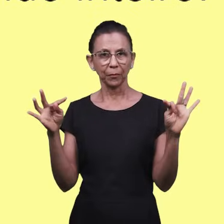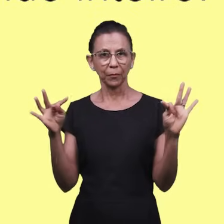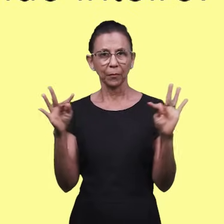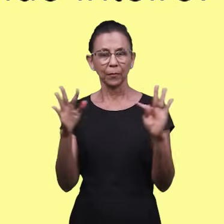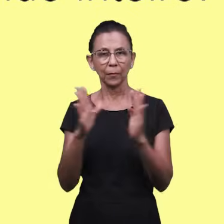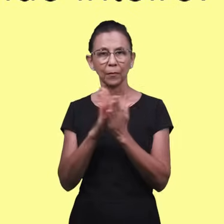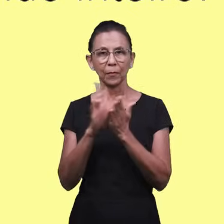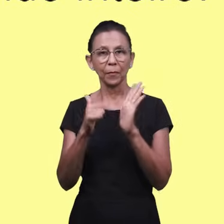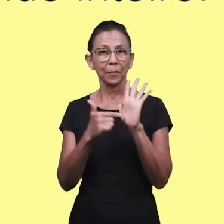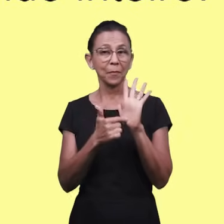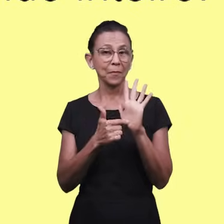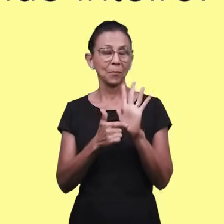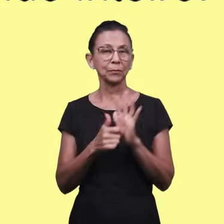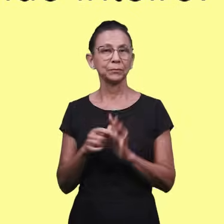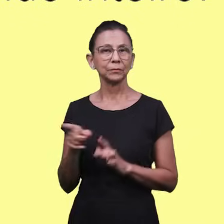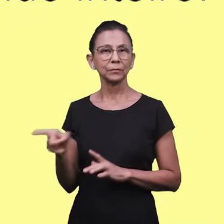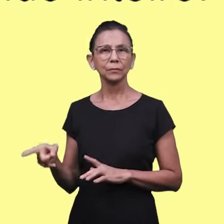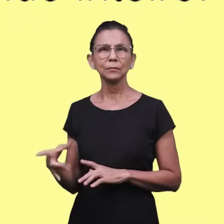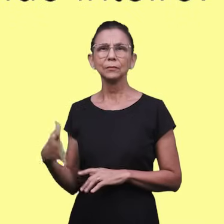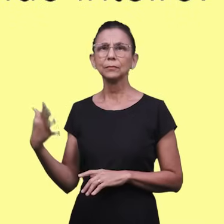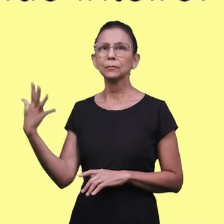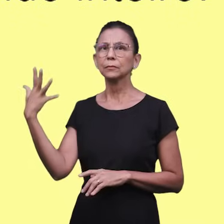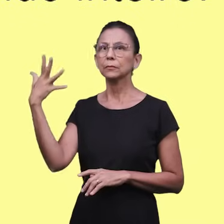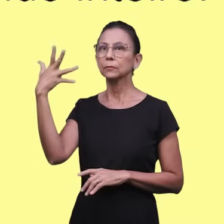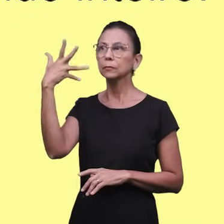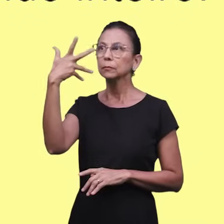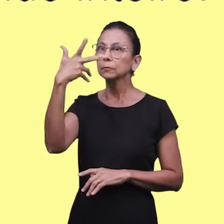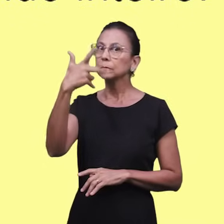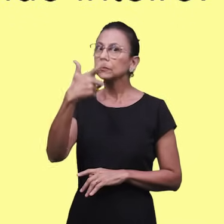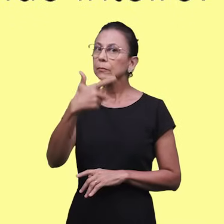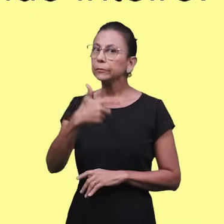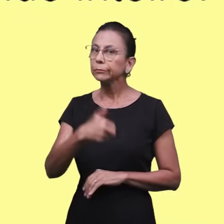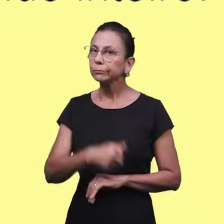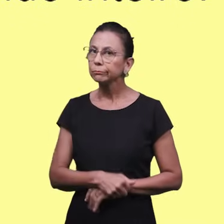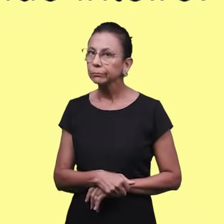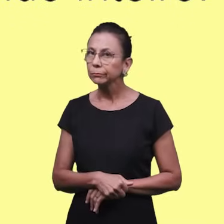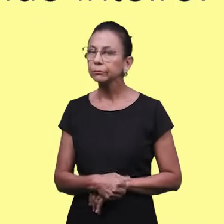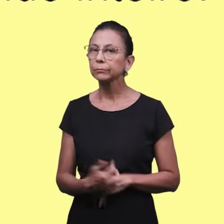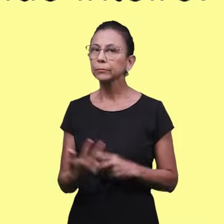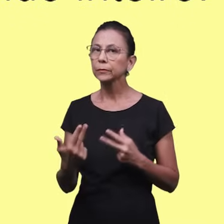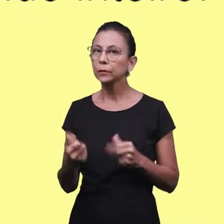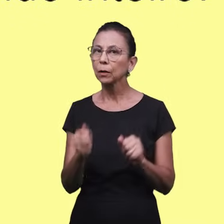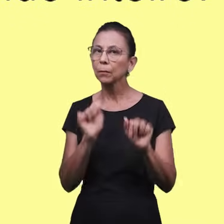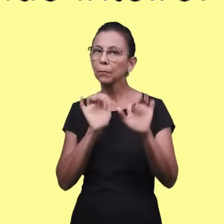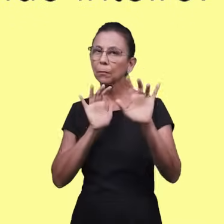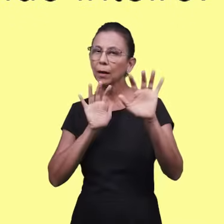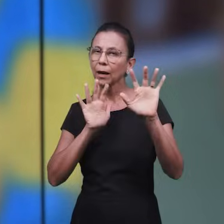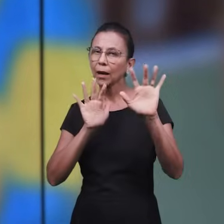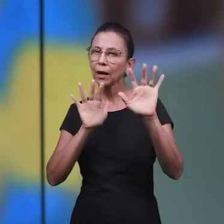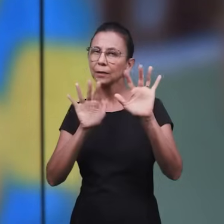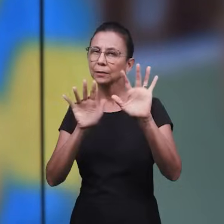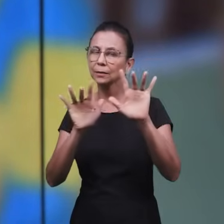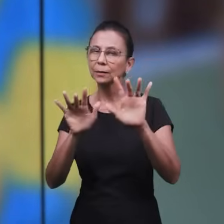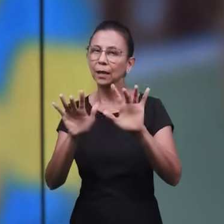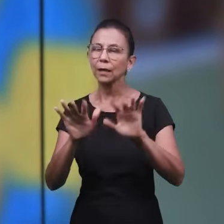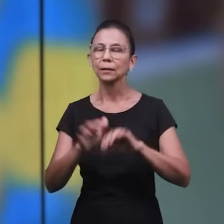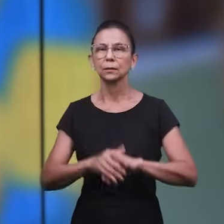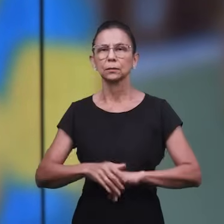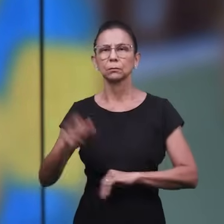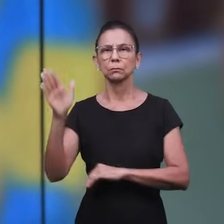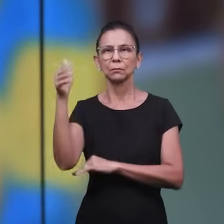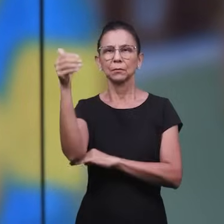que ela é formidável como um exército com bandeiras. Formidável quer dizer